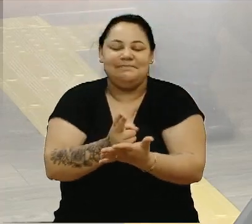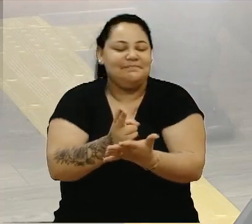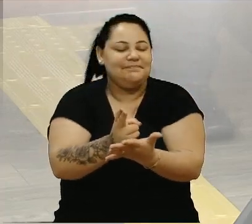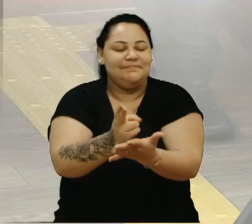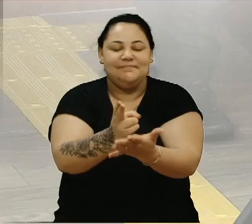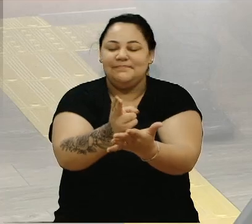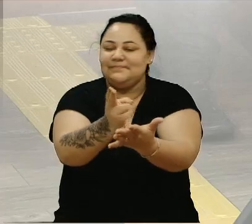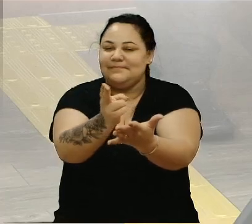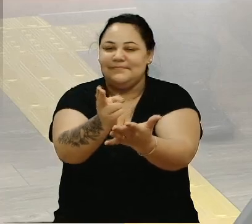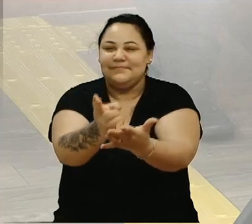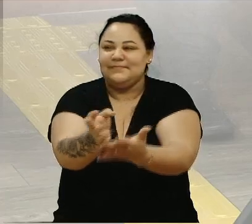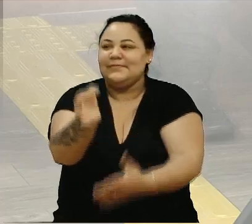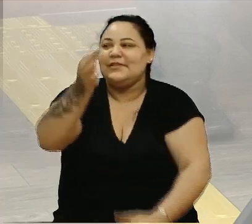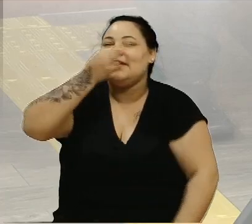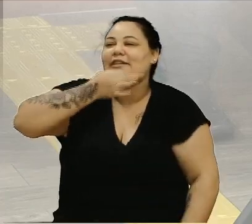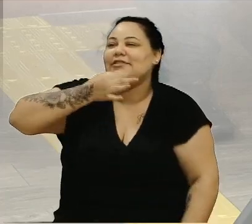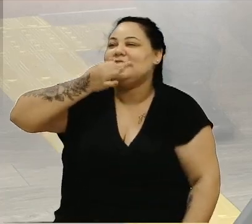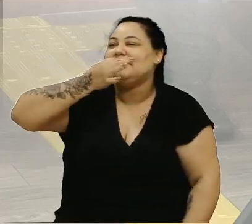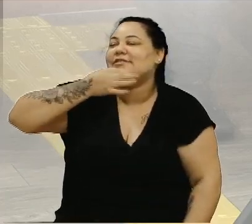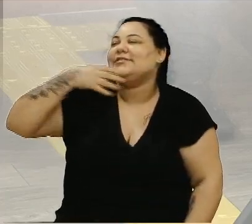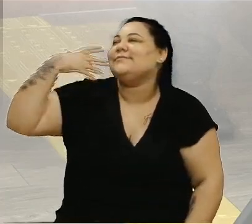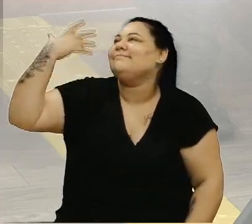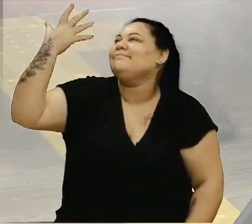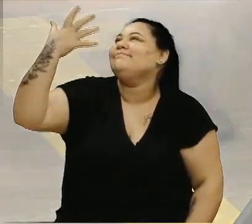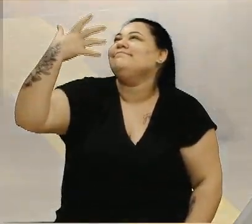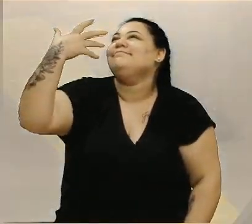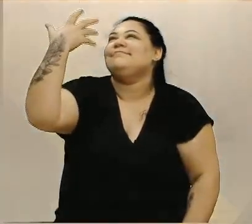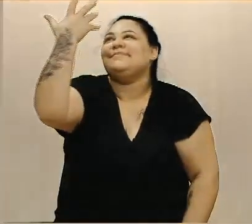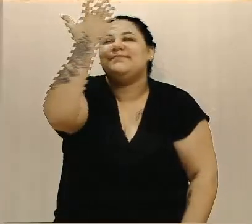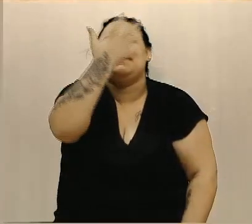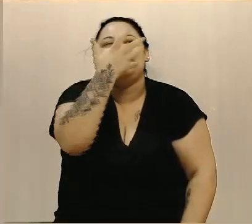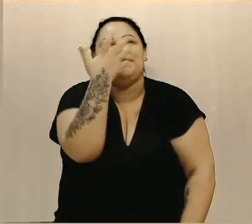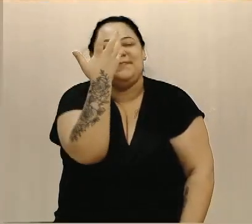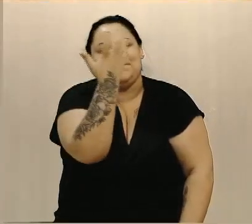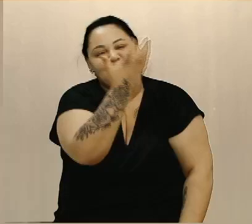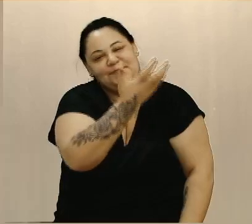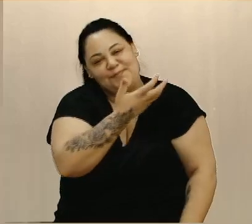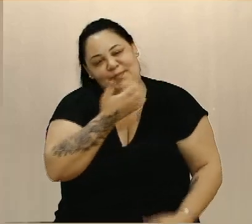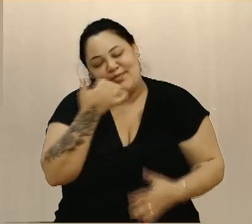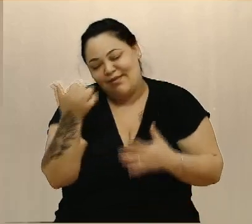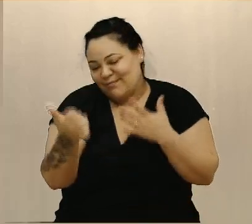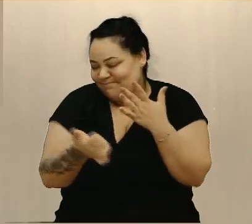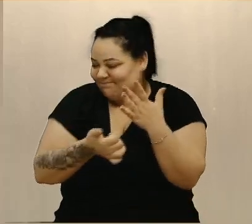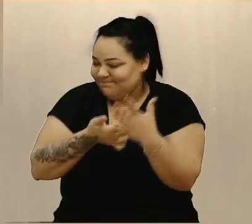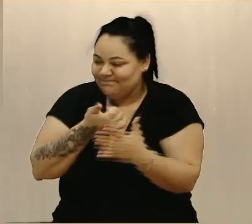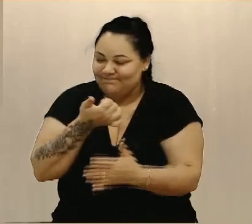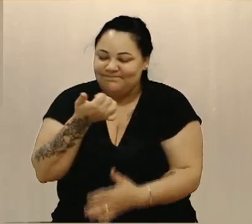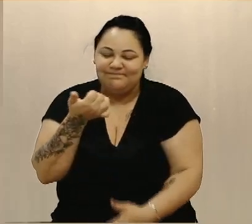Caxias, você é um encanto, aqui é bem melhor pra viver.